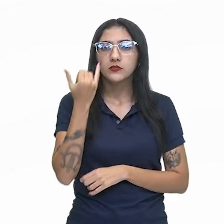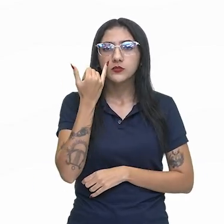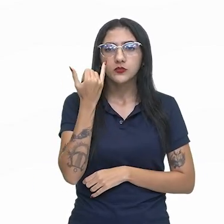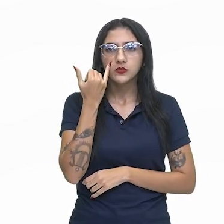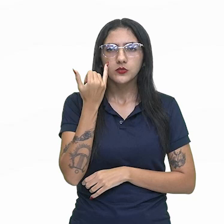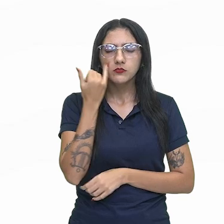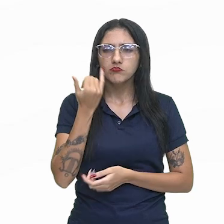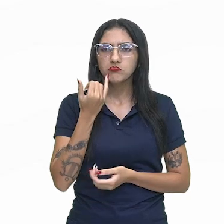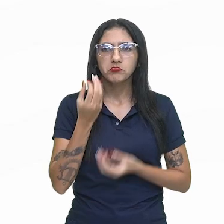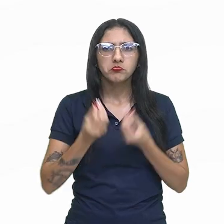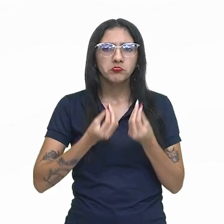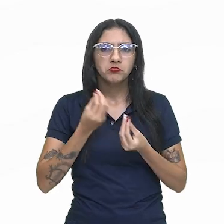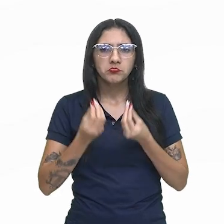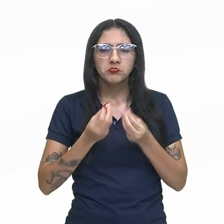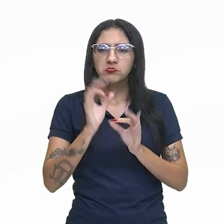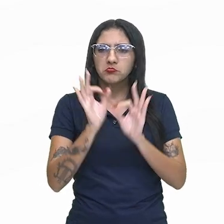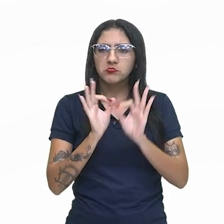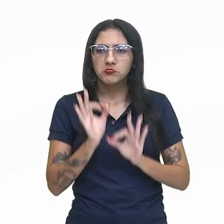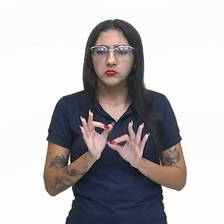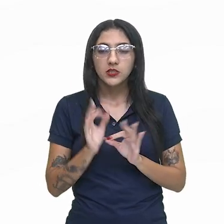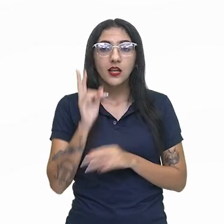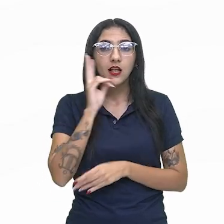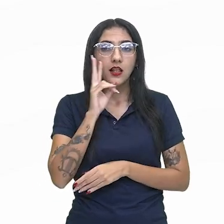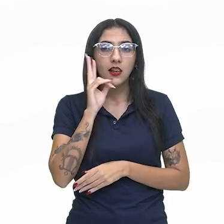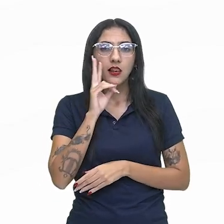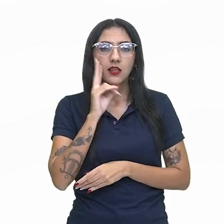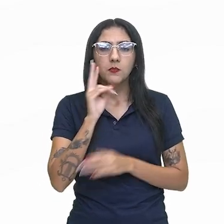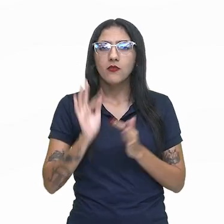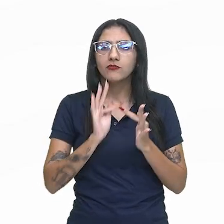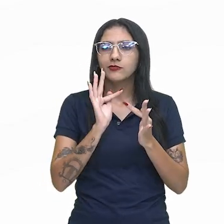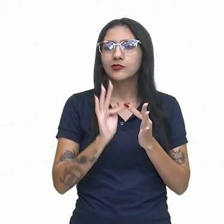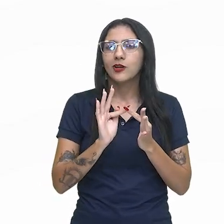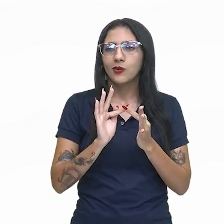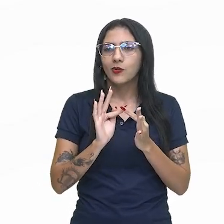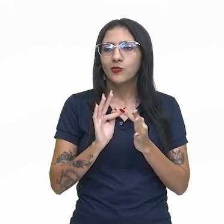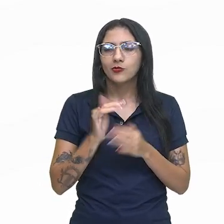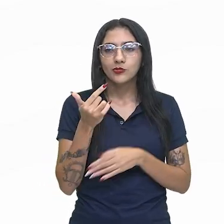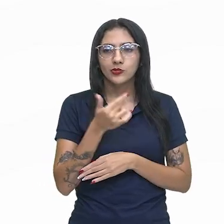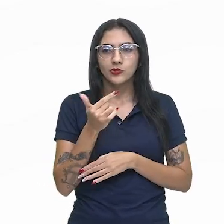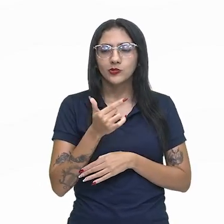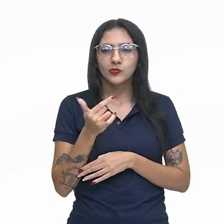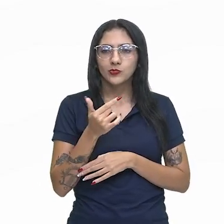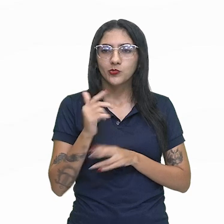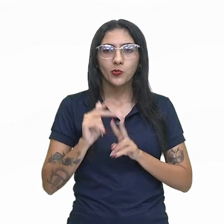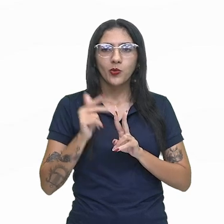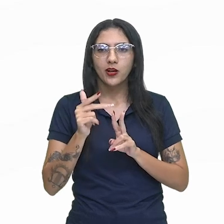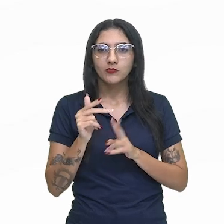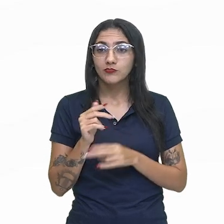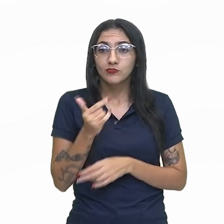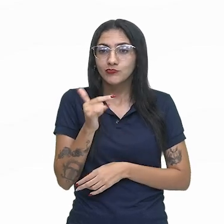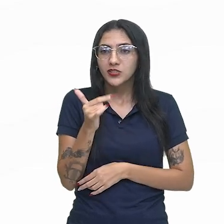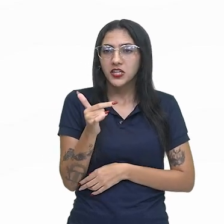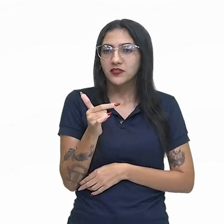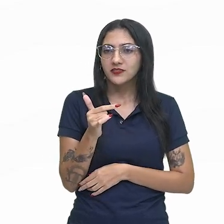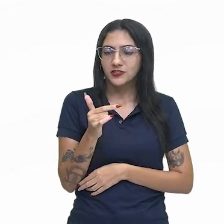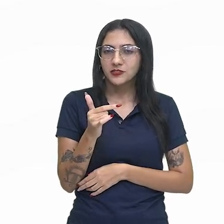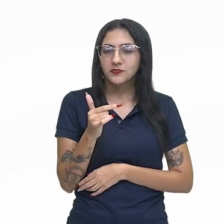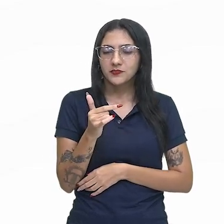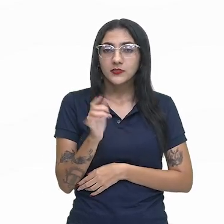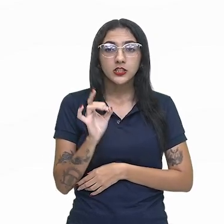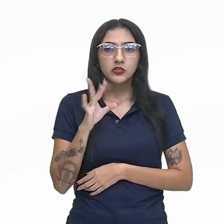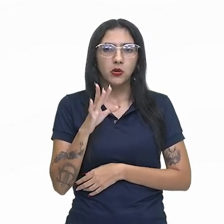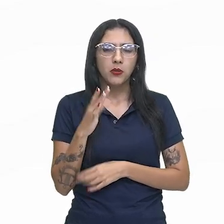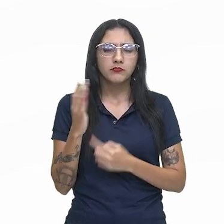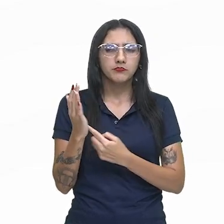a nossa função quadrática, né? Porque ele não trouxe a função quadrática de uma vez. Ele